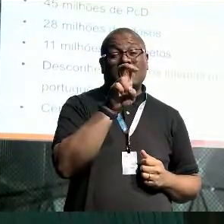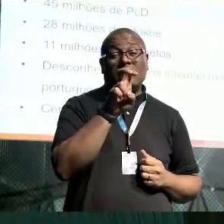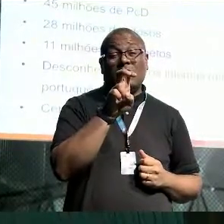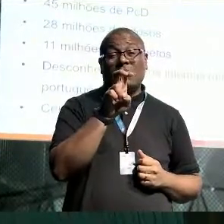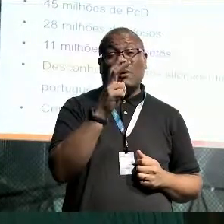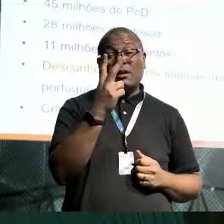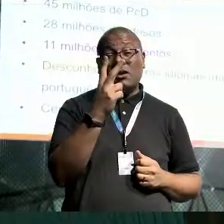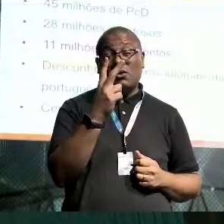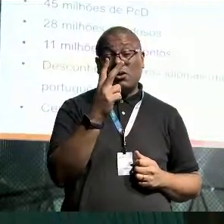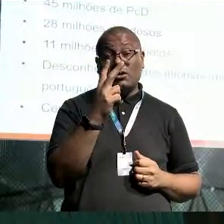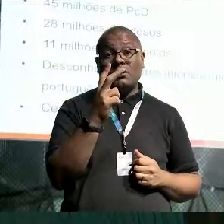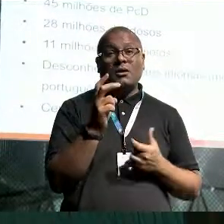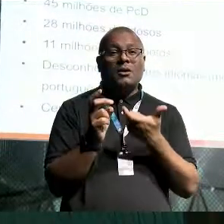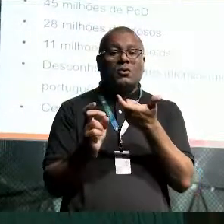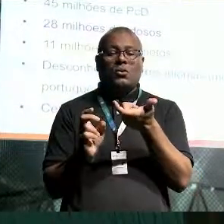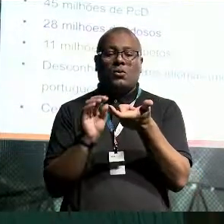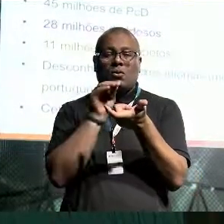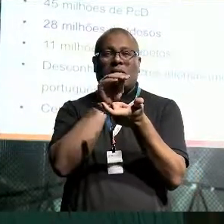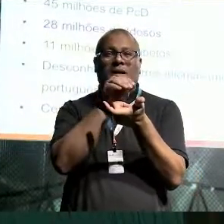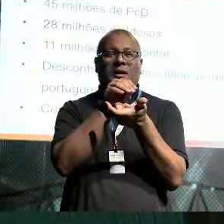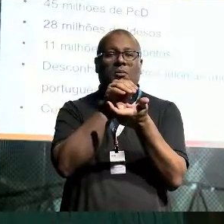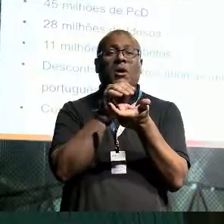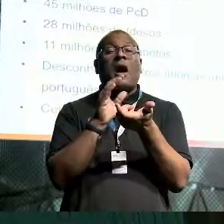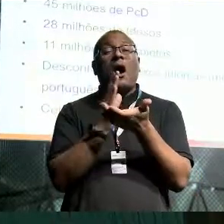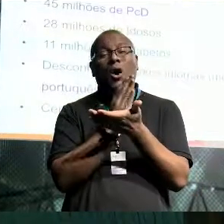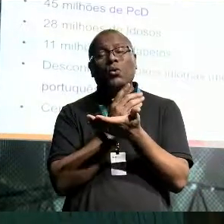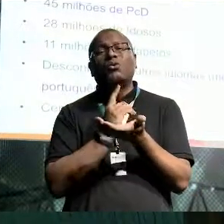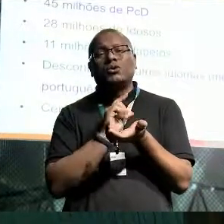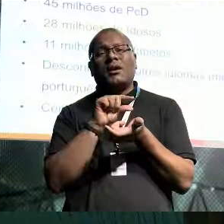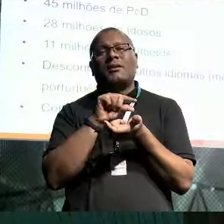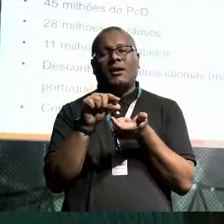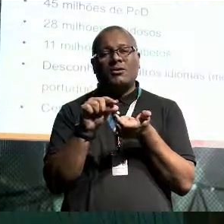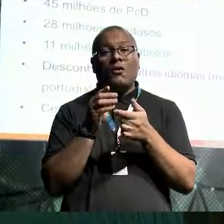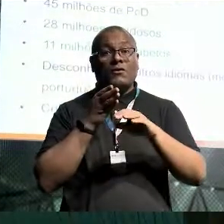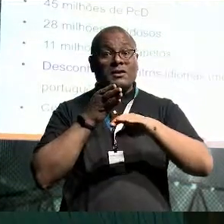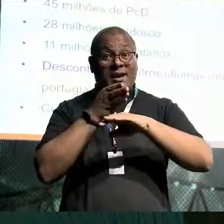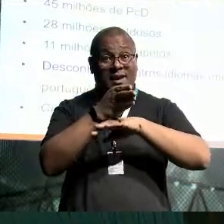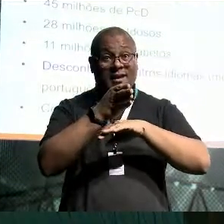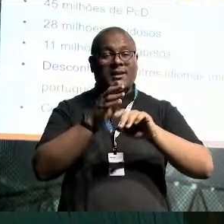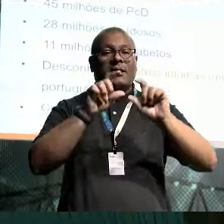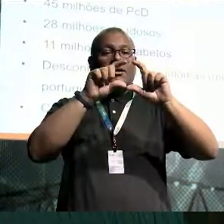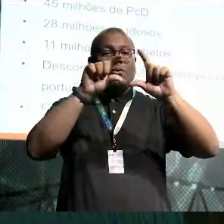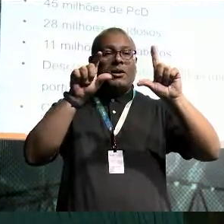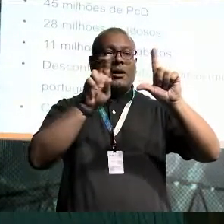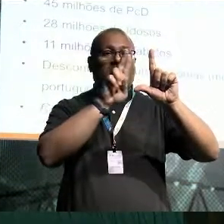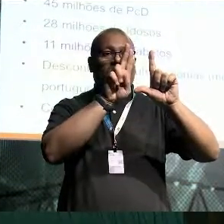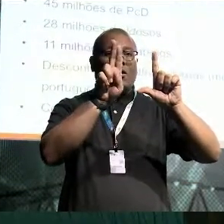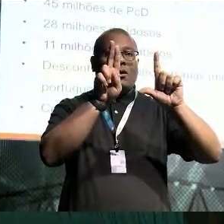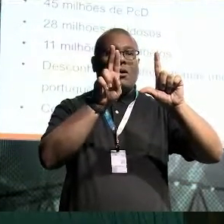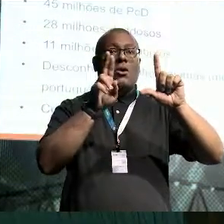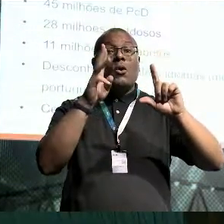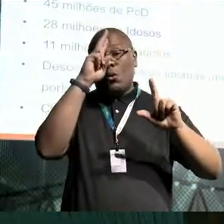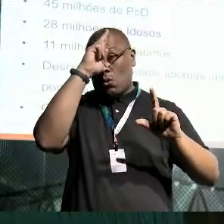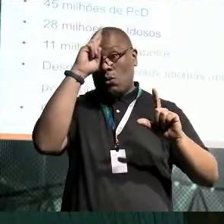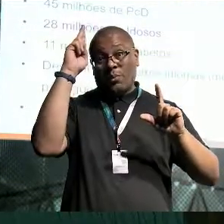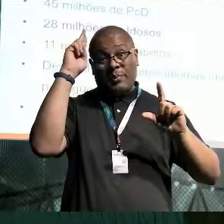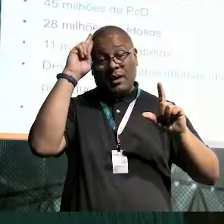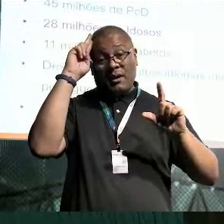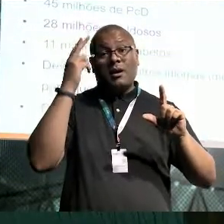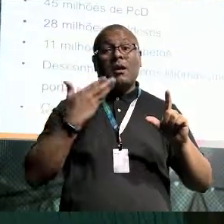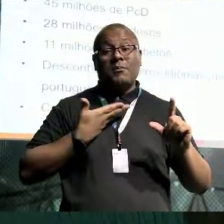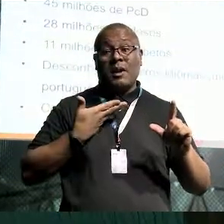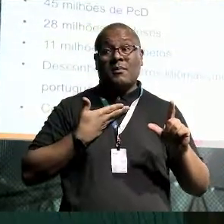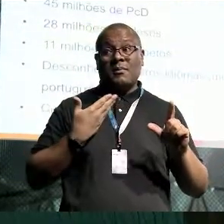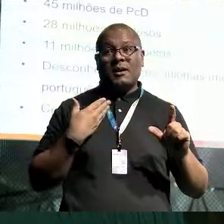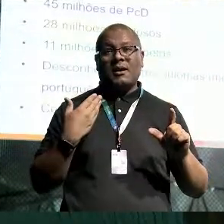0,52% dos campos editáveis tem alguma descrição. Quando você entra ali no login de algum aplicativo, você quer pegar o Uber. Eu e a minha amiga